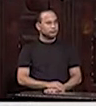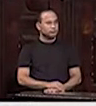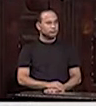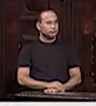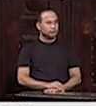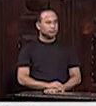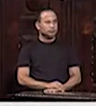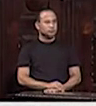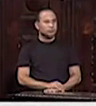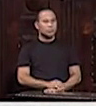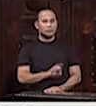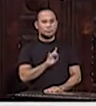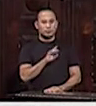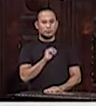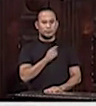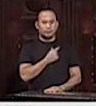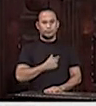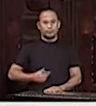Só que os governos Cabral